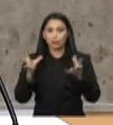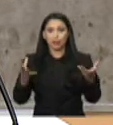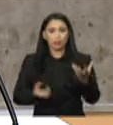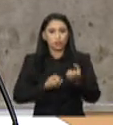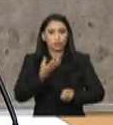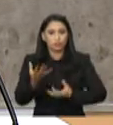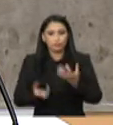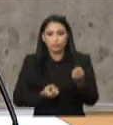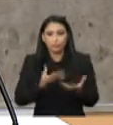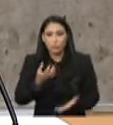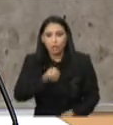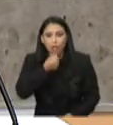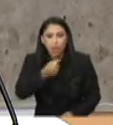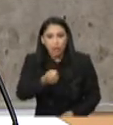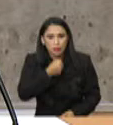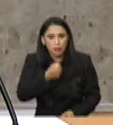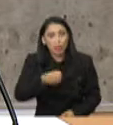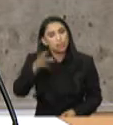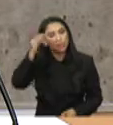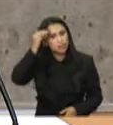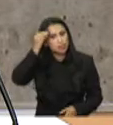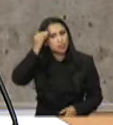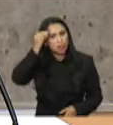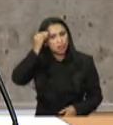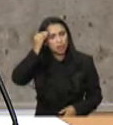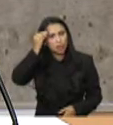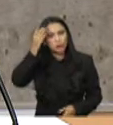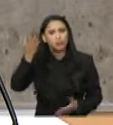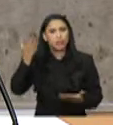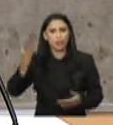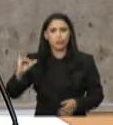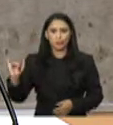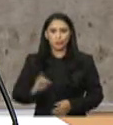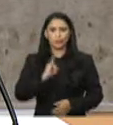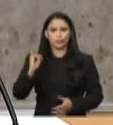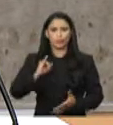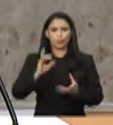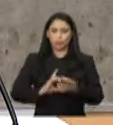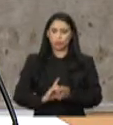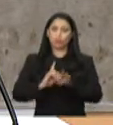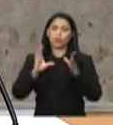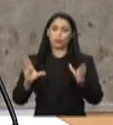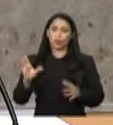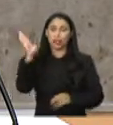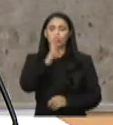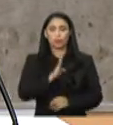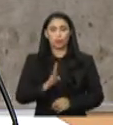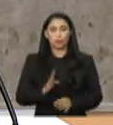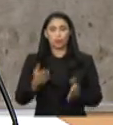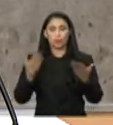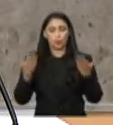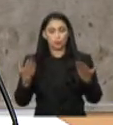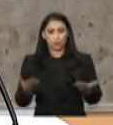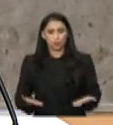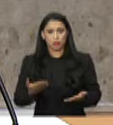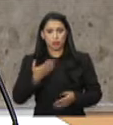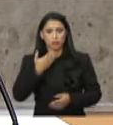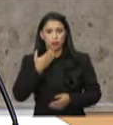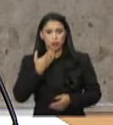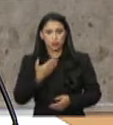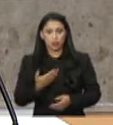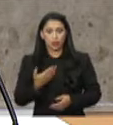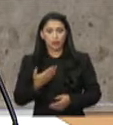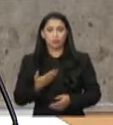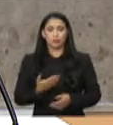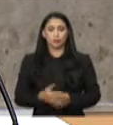como nós sempre entendermos é uma premissa da Democracia brasileira em razão do pleito eu venho